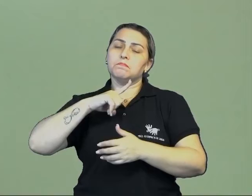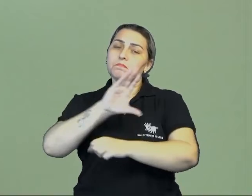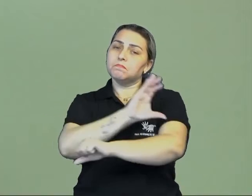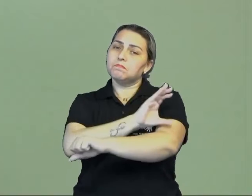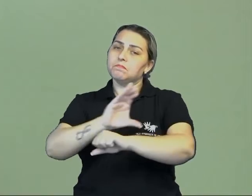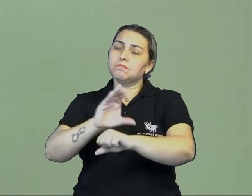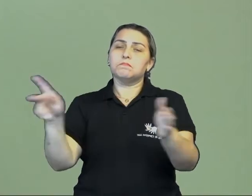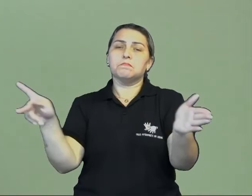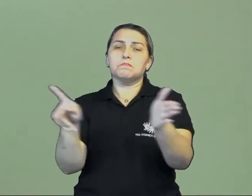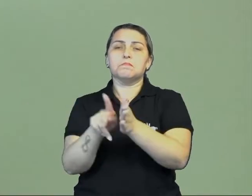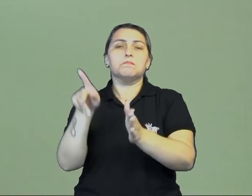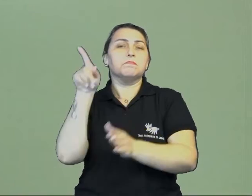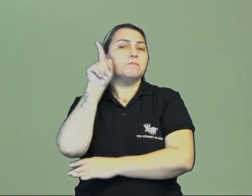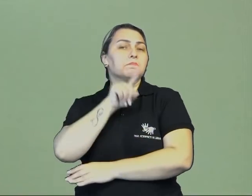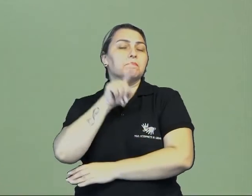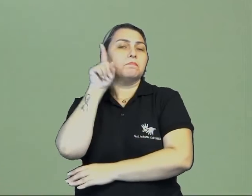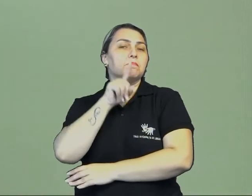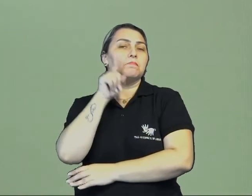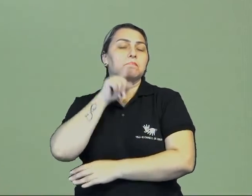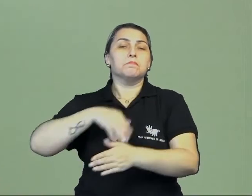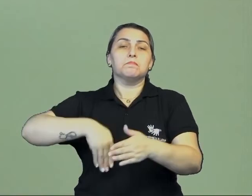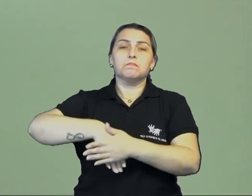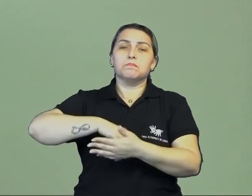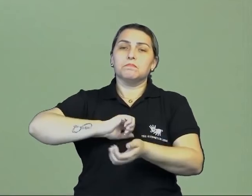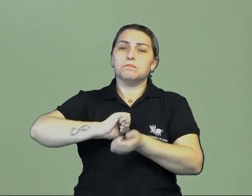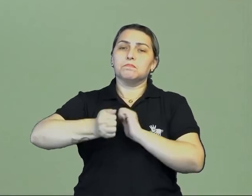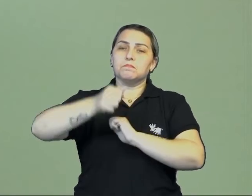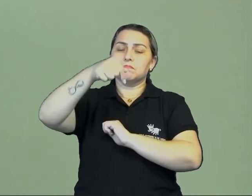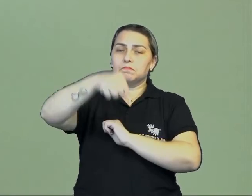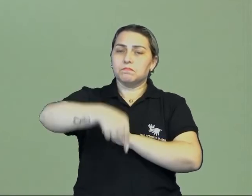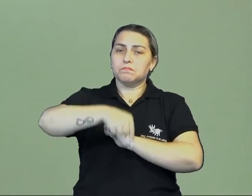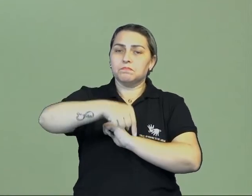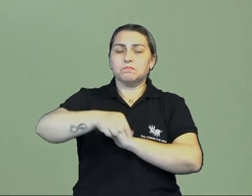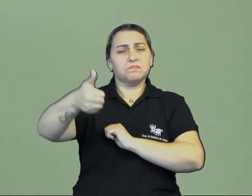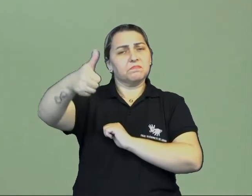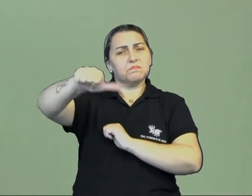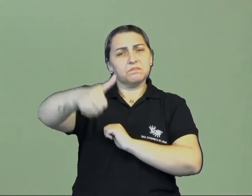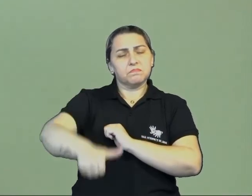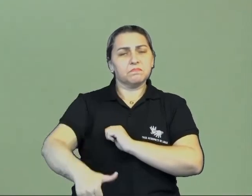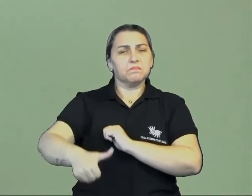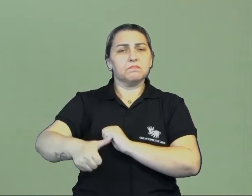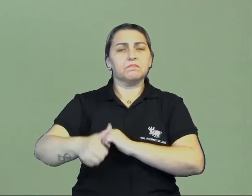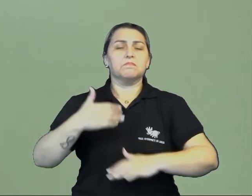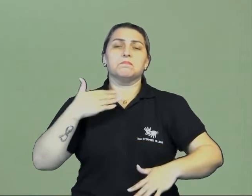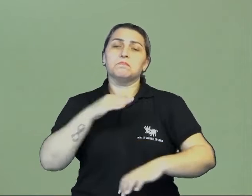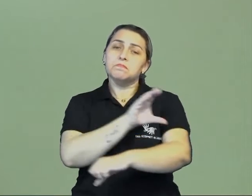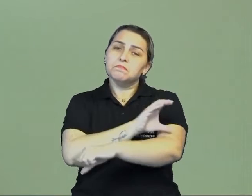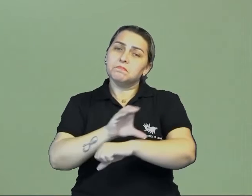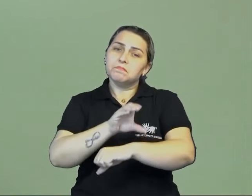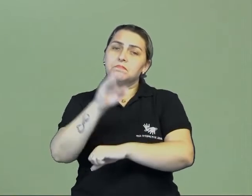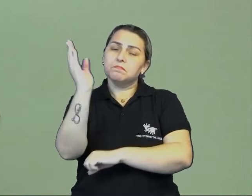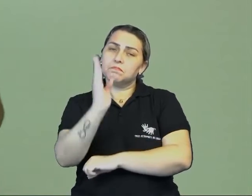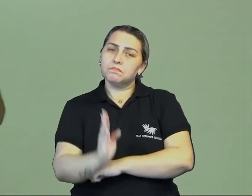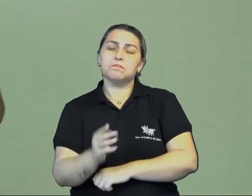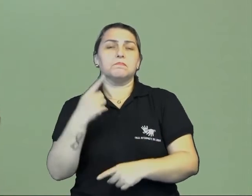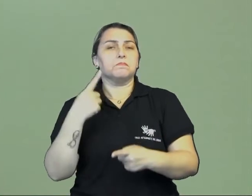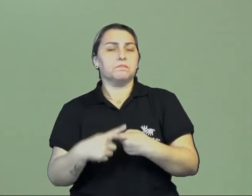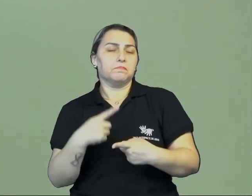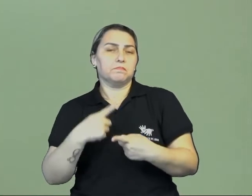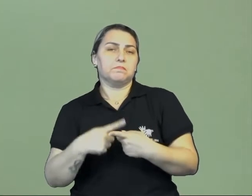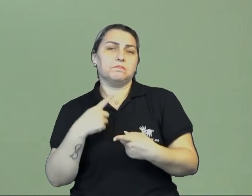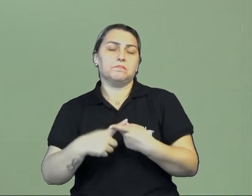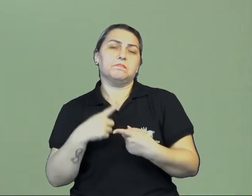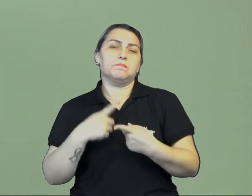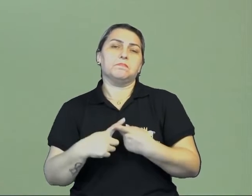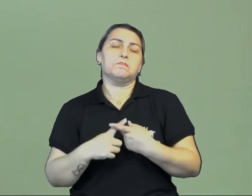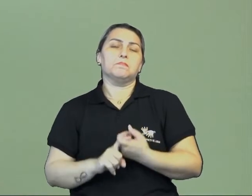cultura americana ali. Já o futebol, a gente pode analisar o quê? A cultura do Brasil, porque é aquilo que a gente